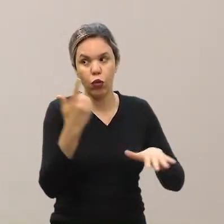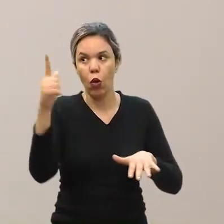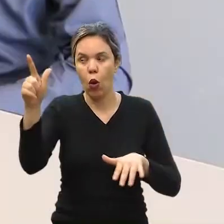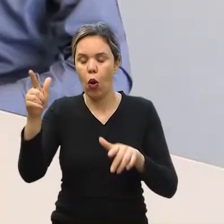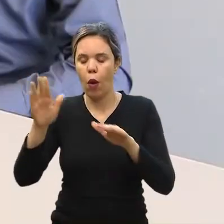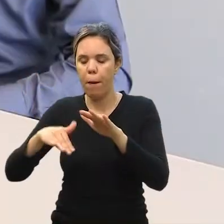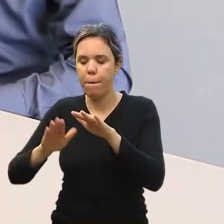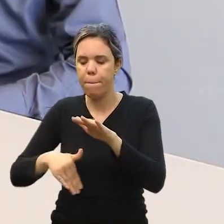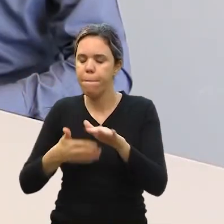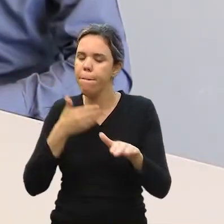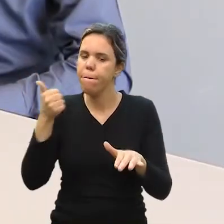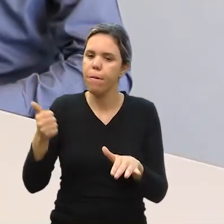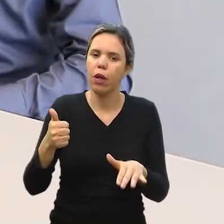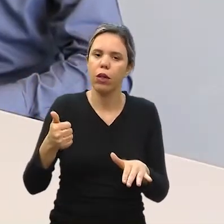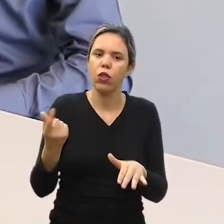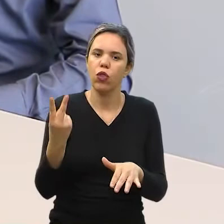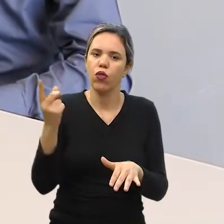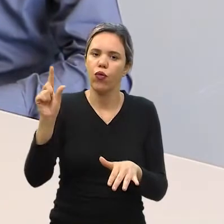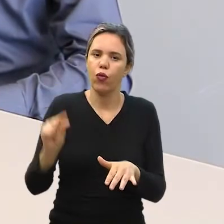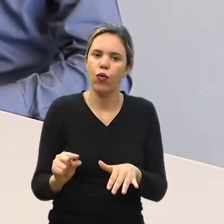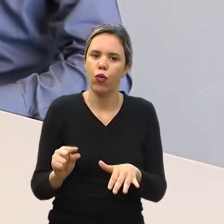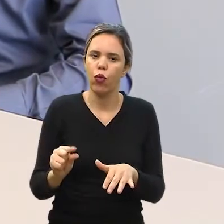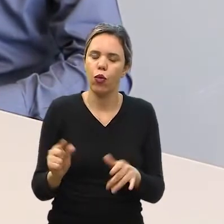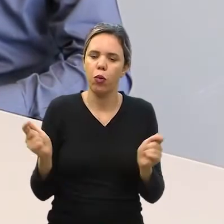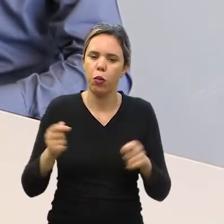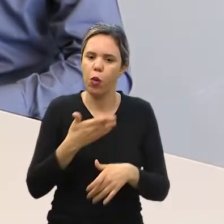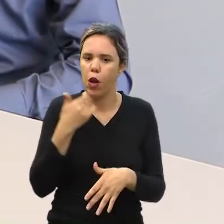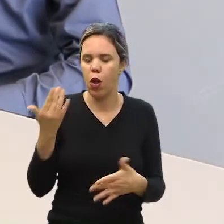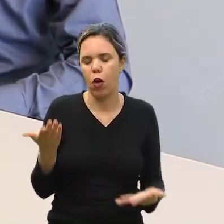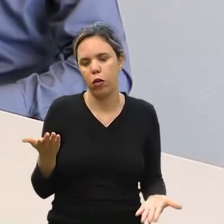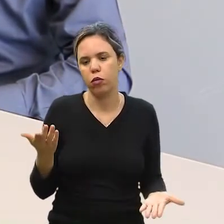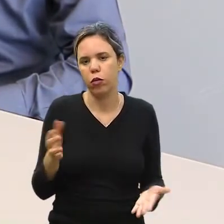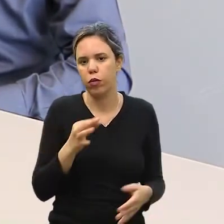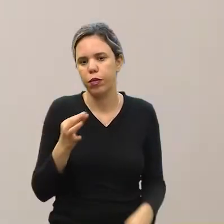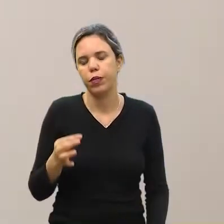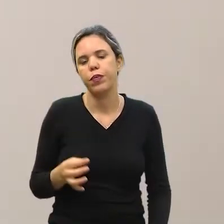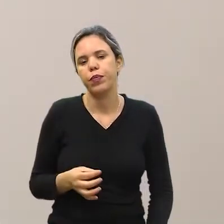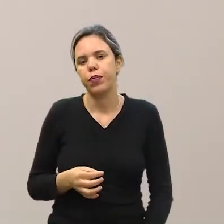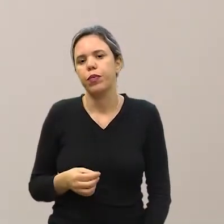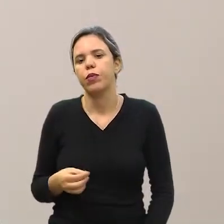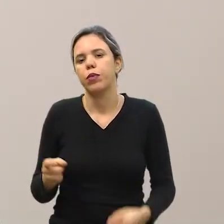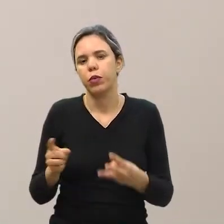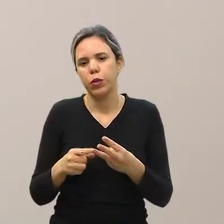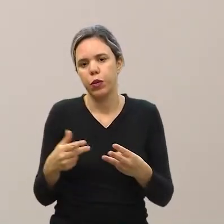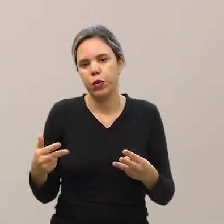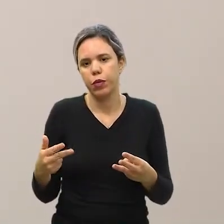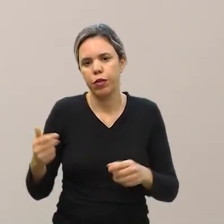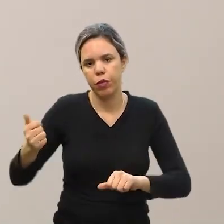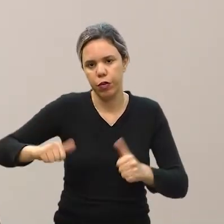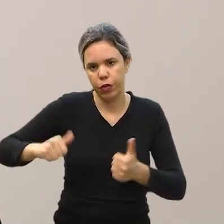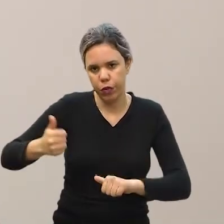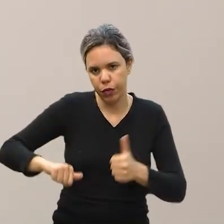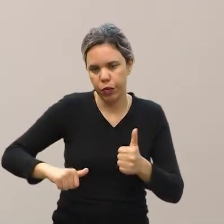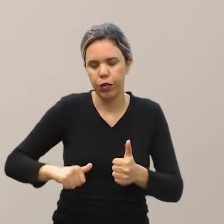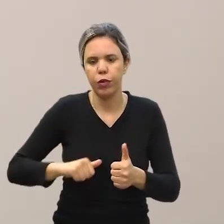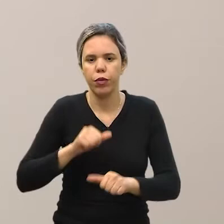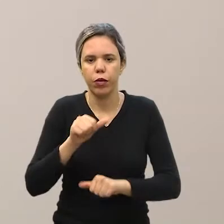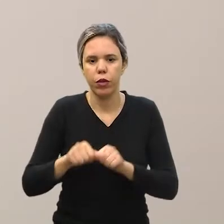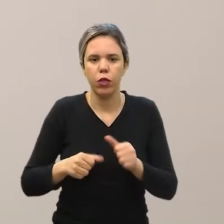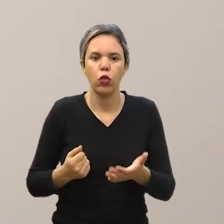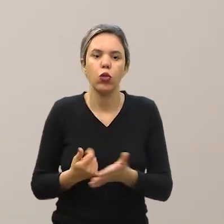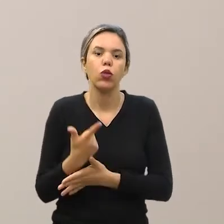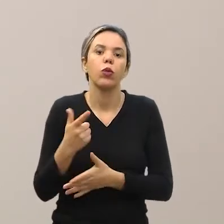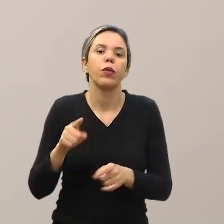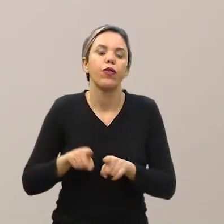tem outro lugar que tem ou um preço melhor ou uma condição melhor. Terceira coisa, avaliar o impacto dessa